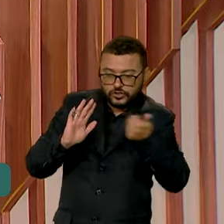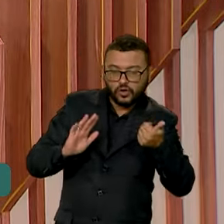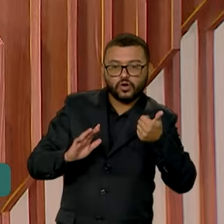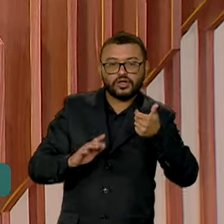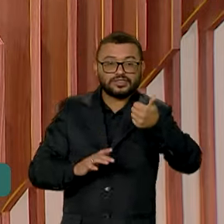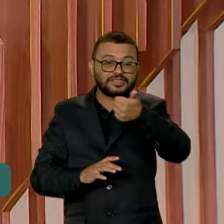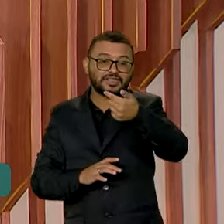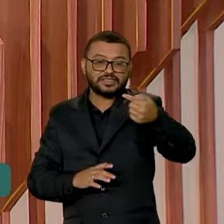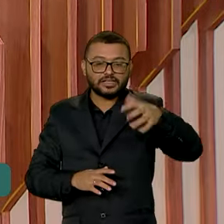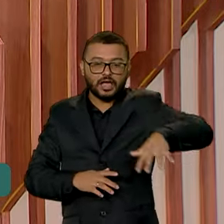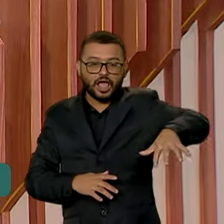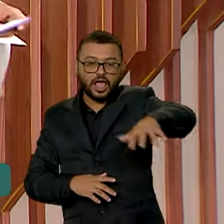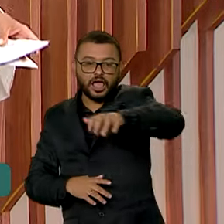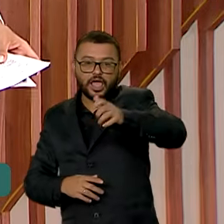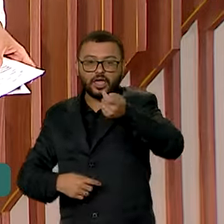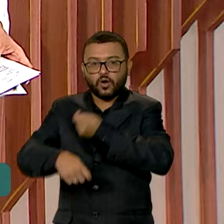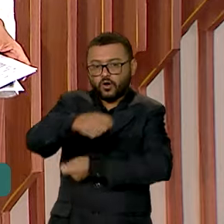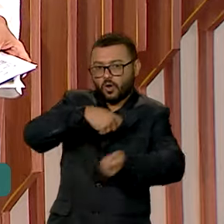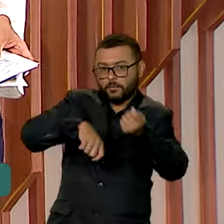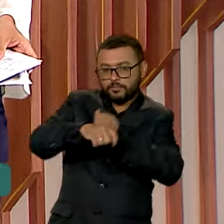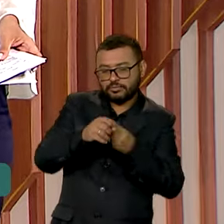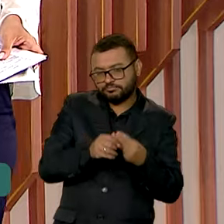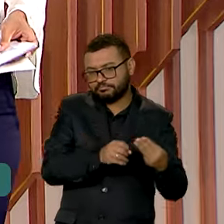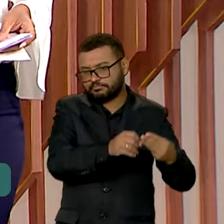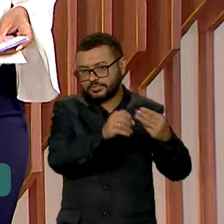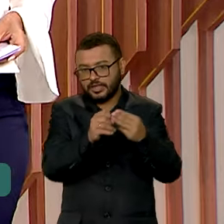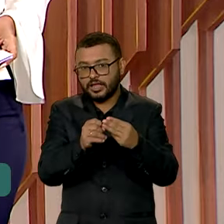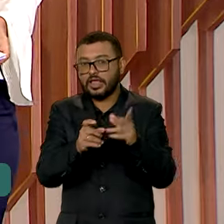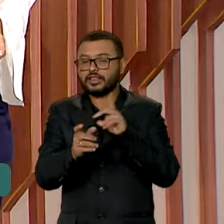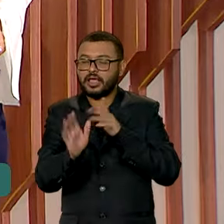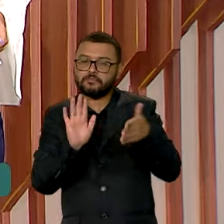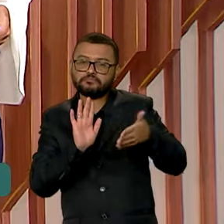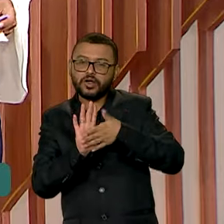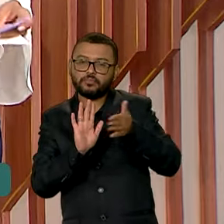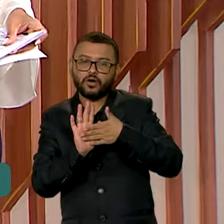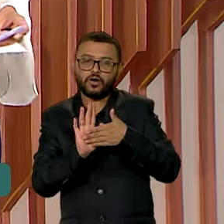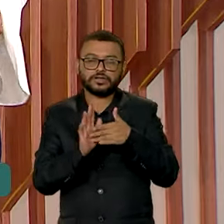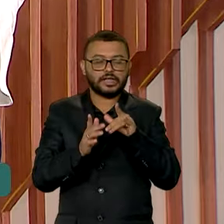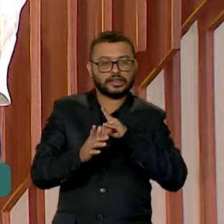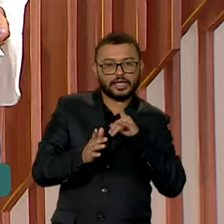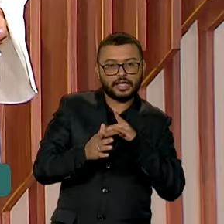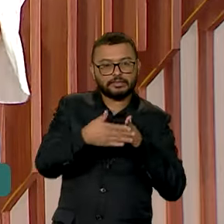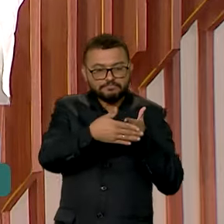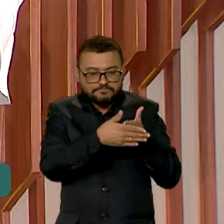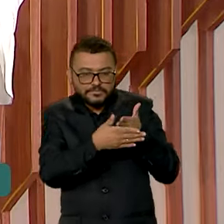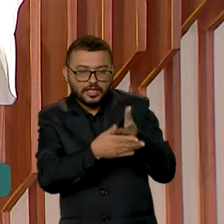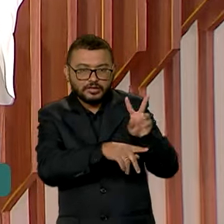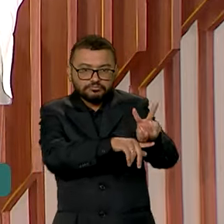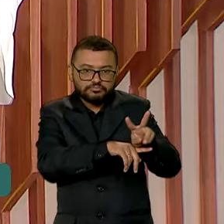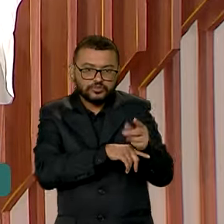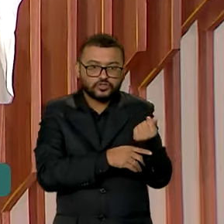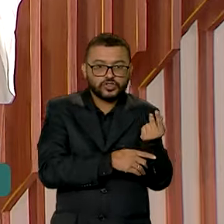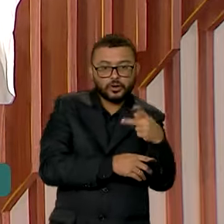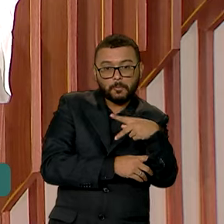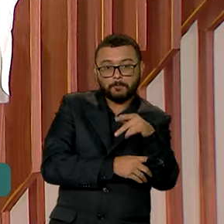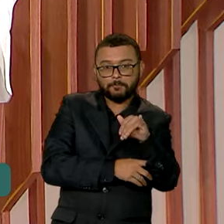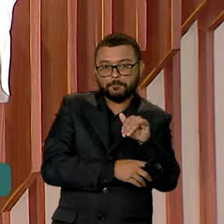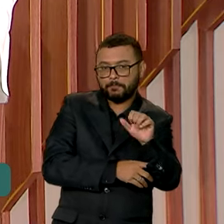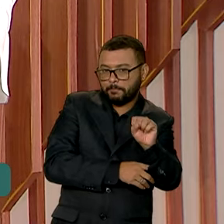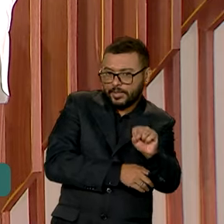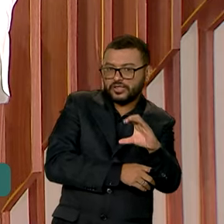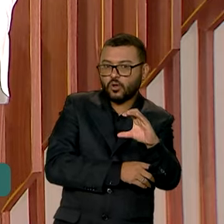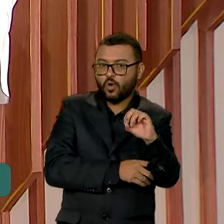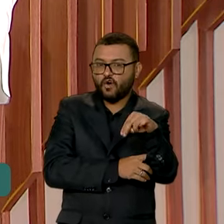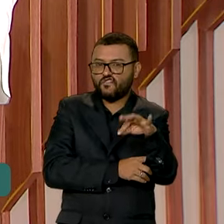17 setores da economia e de pequenos municípios. Com a proposta de limitação do uso de créditos tributários do